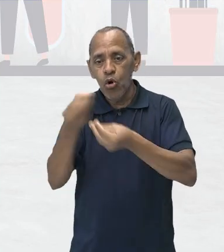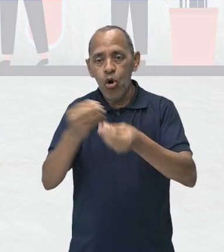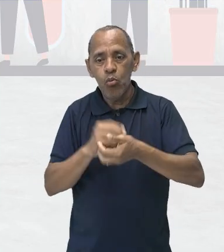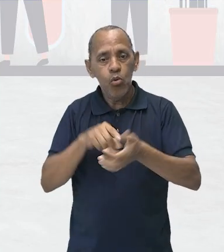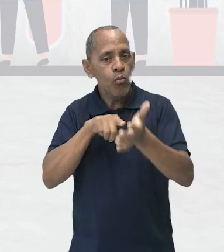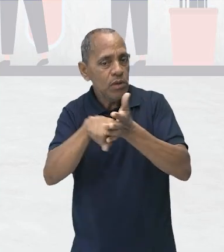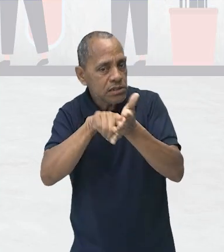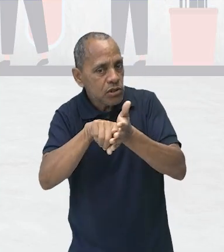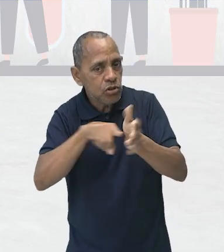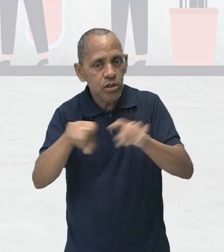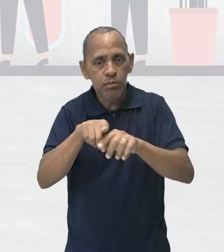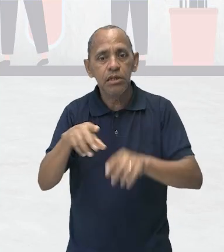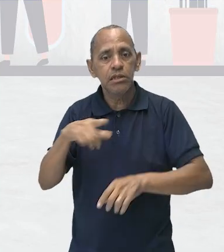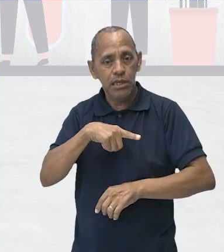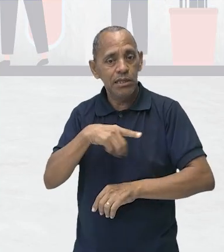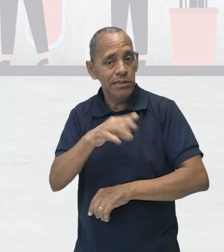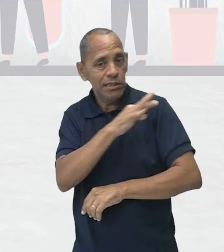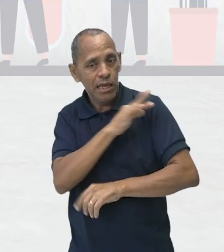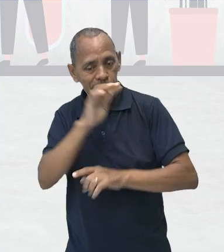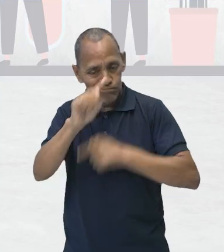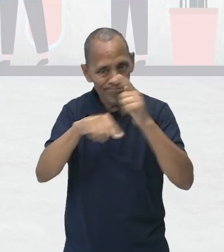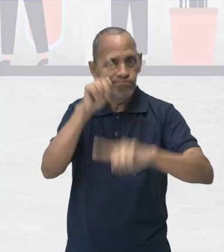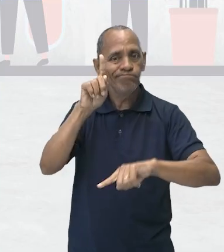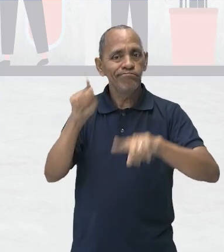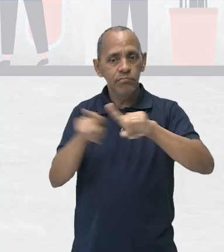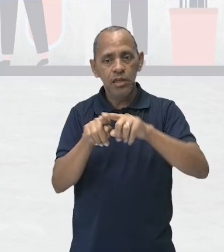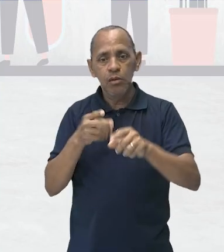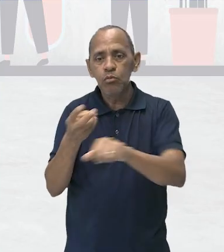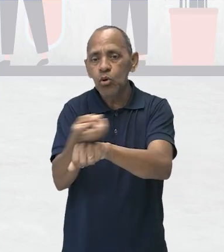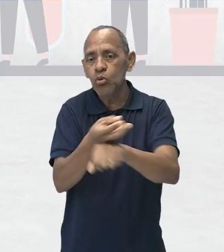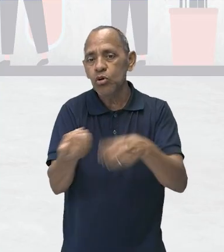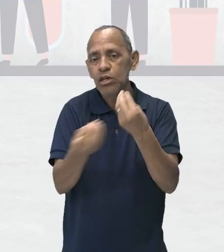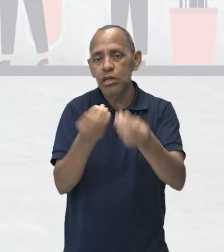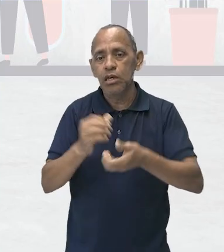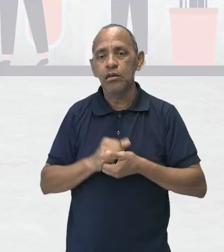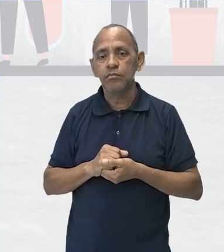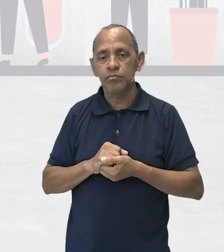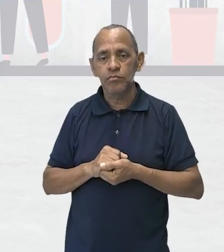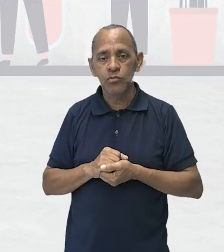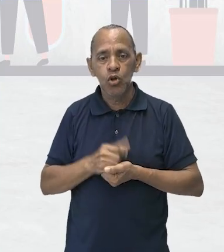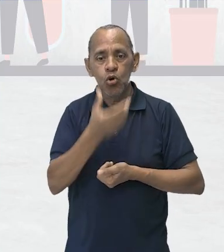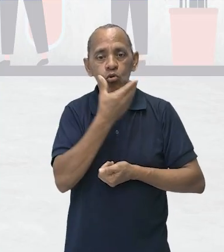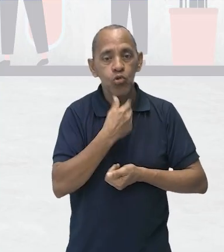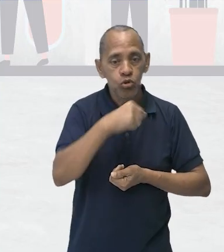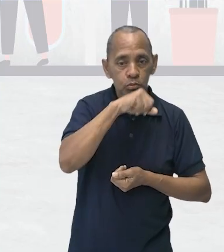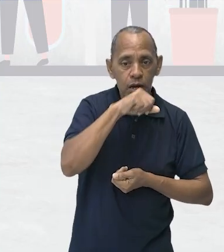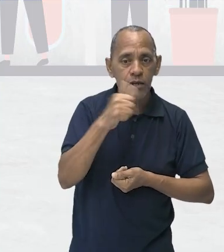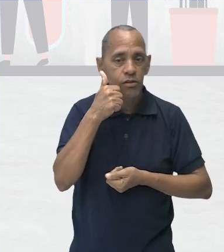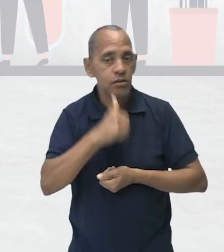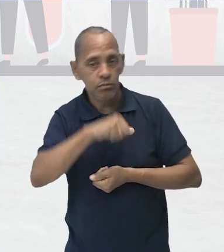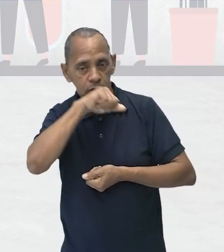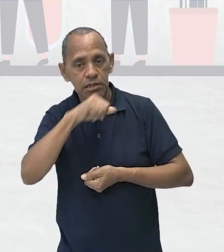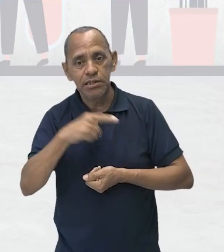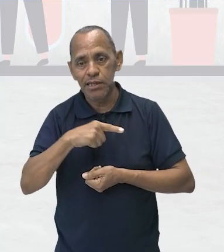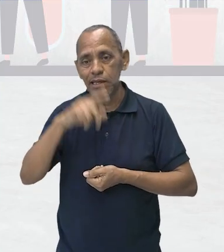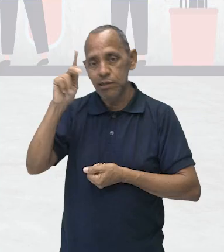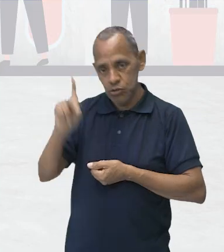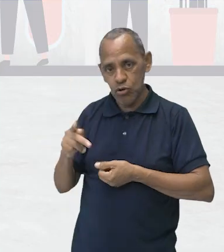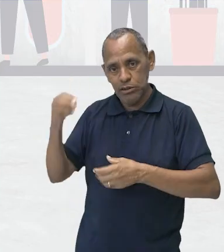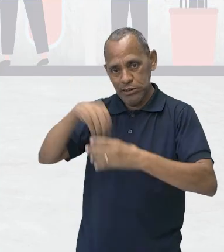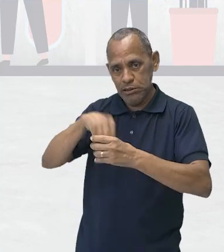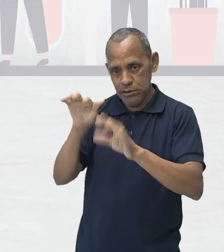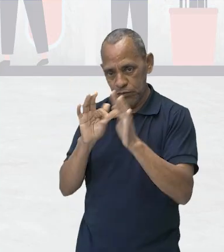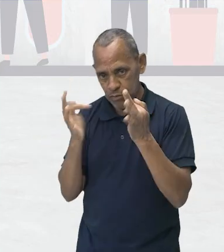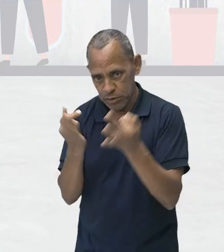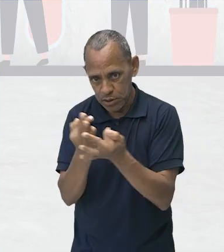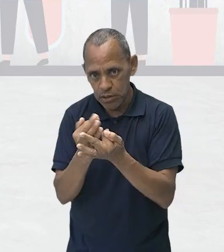esses geneticistas conhecem muitas técnicas avançadas, e eles estão em busca de os pais que buscam, né, que têm, então,